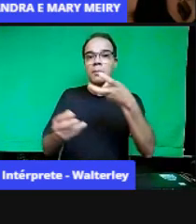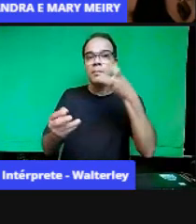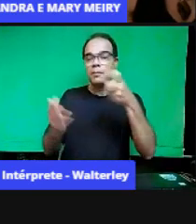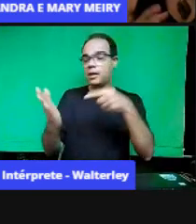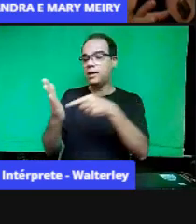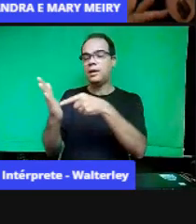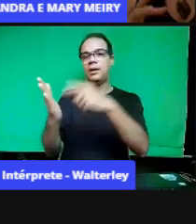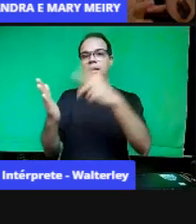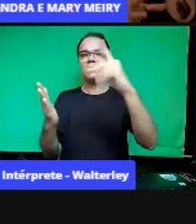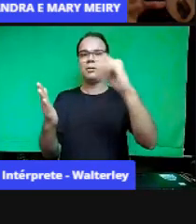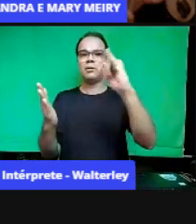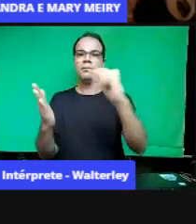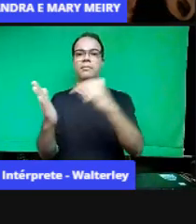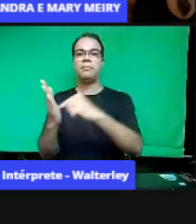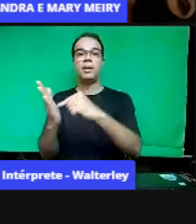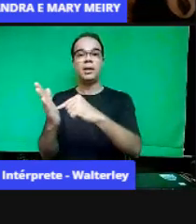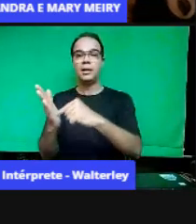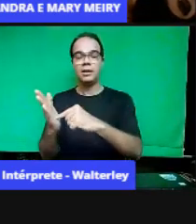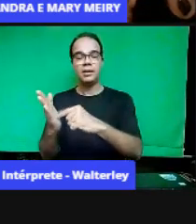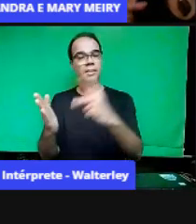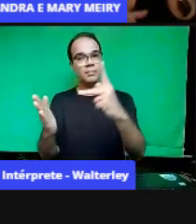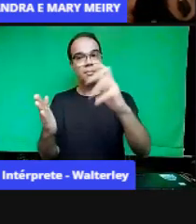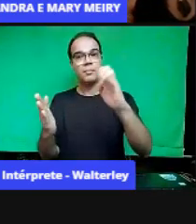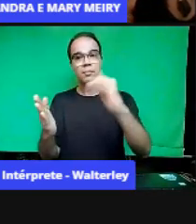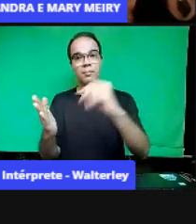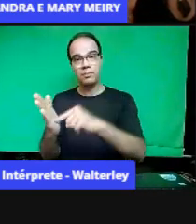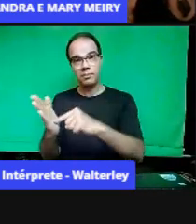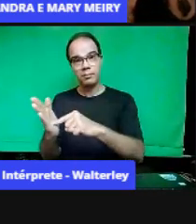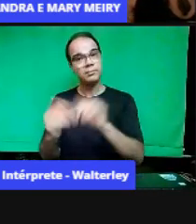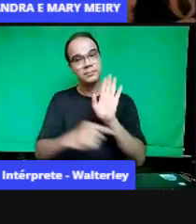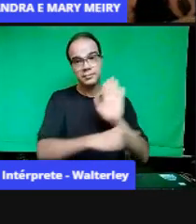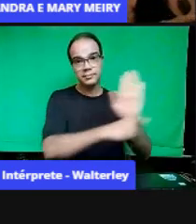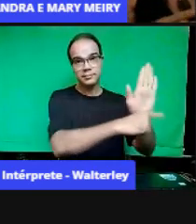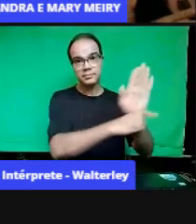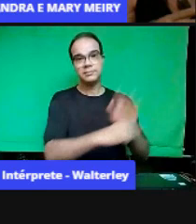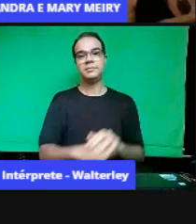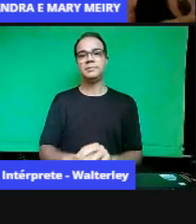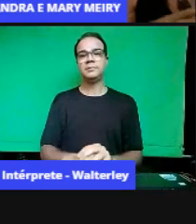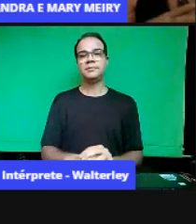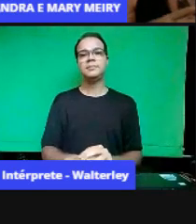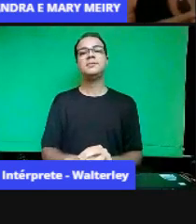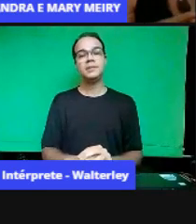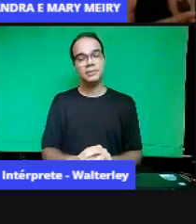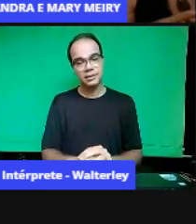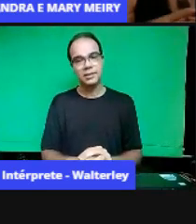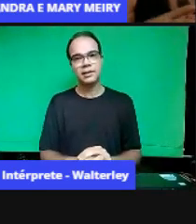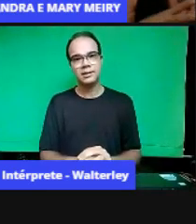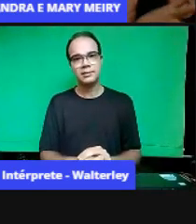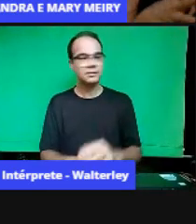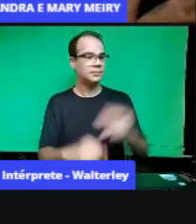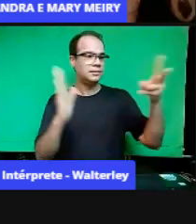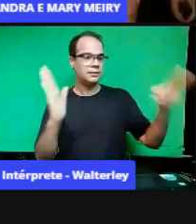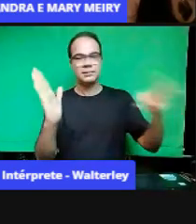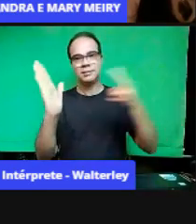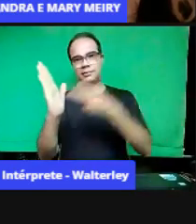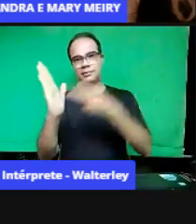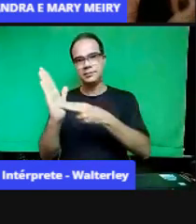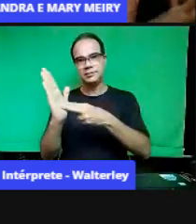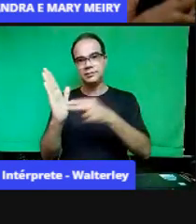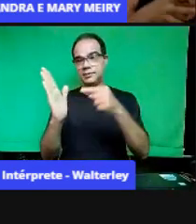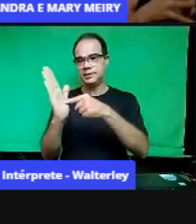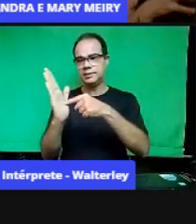esse o nosso PEI. O nosso PEI, ele é baseado basicamente no que o indivíduo possui de